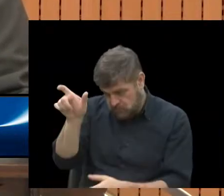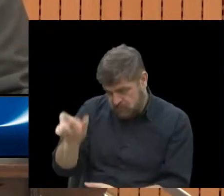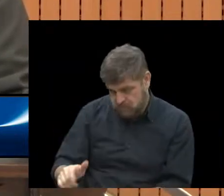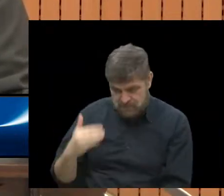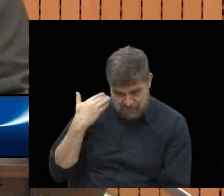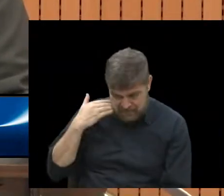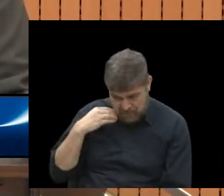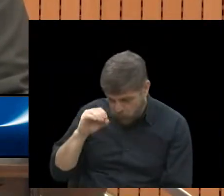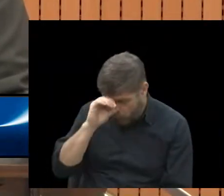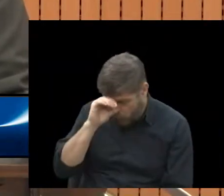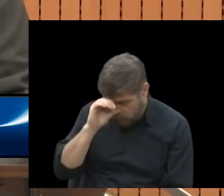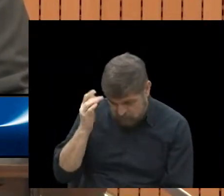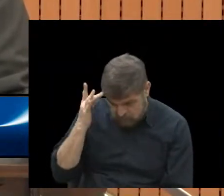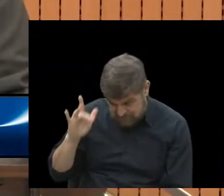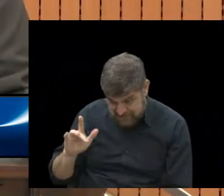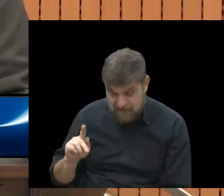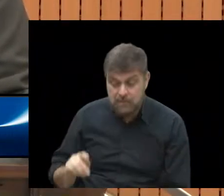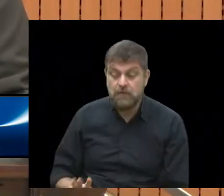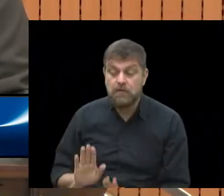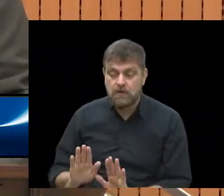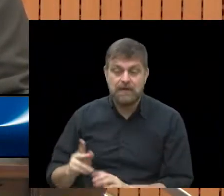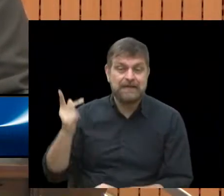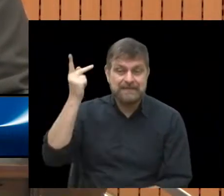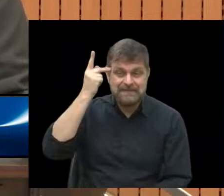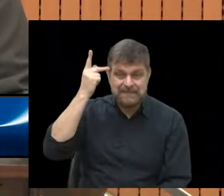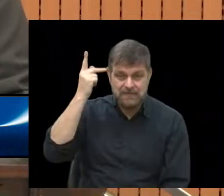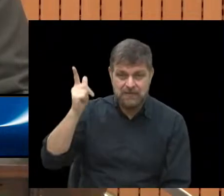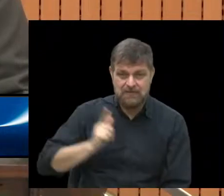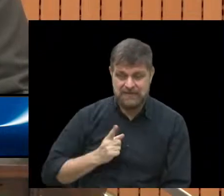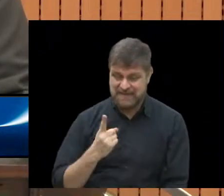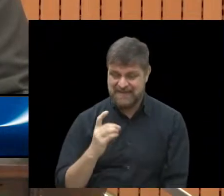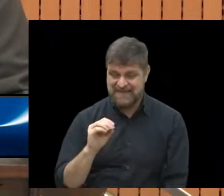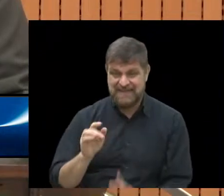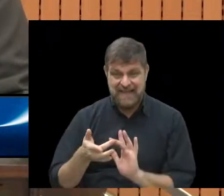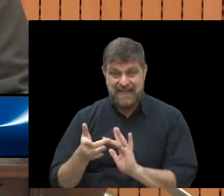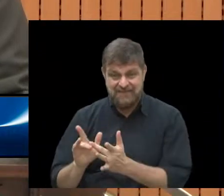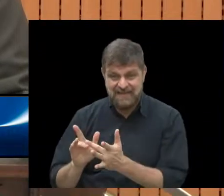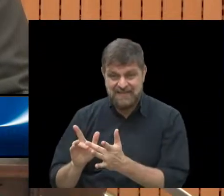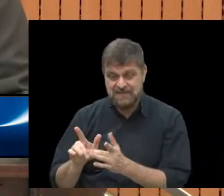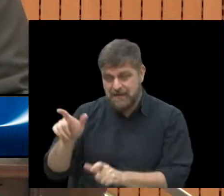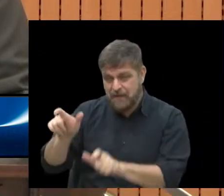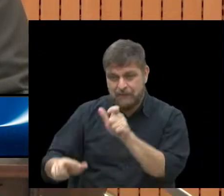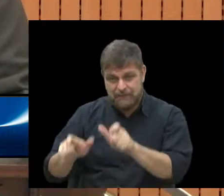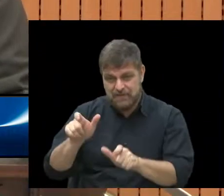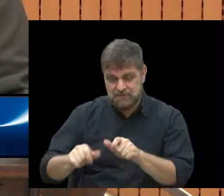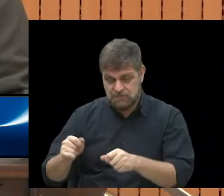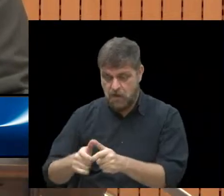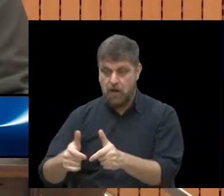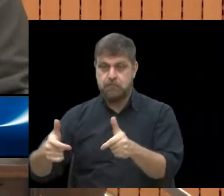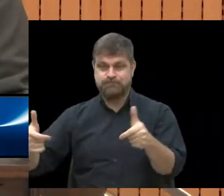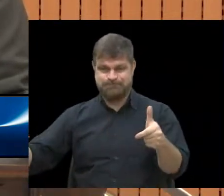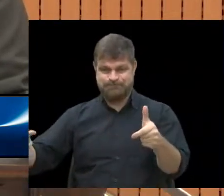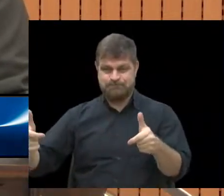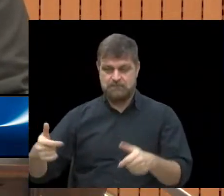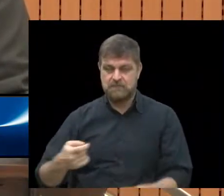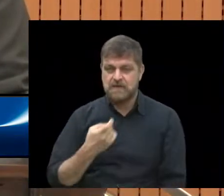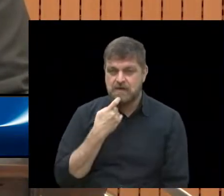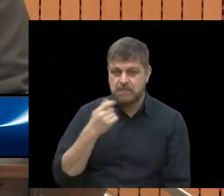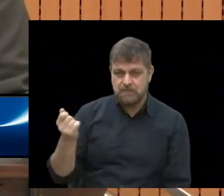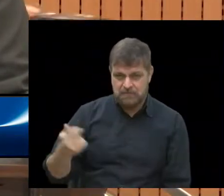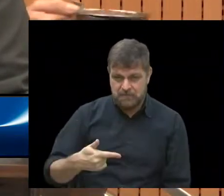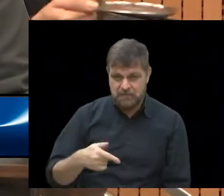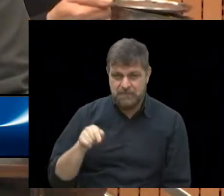acredito que não, mas em São Paulo, são 10 vezes mais moradores que em Campinas. O subsídio lá